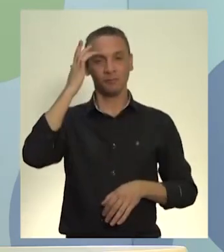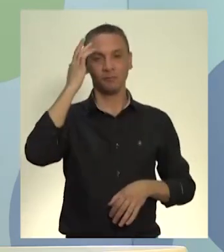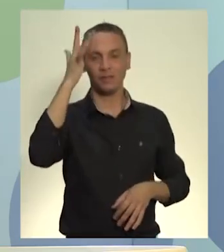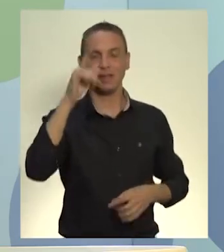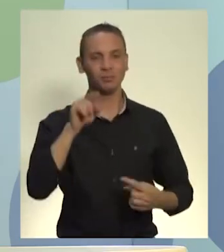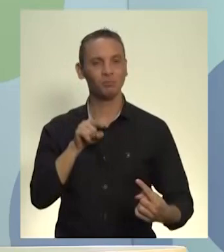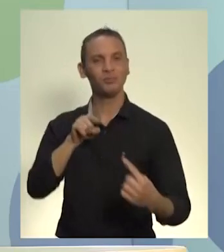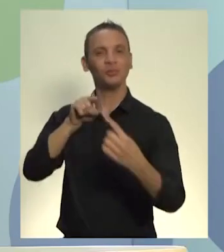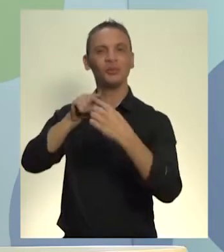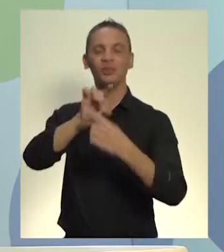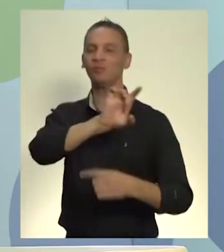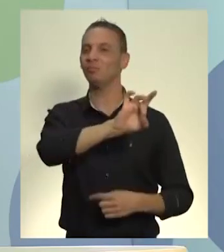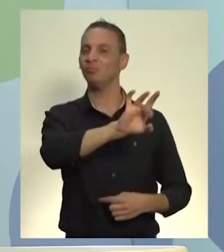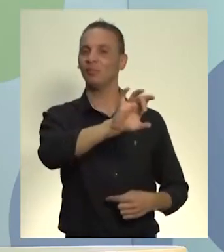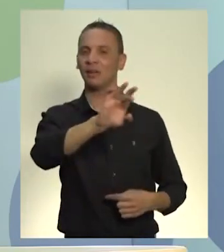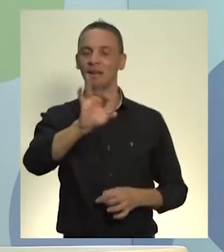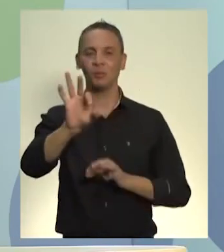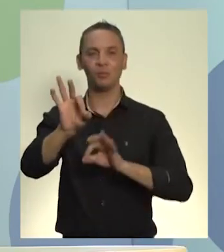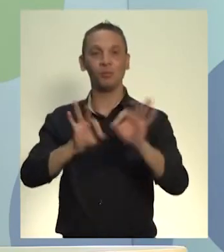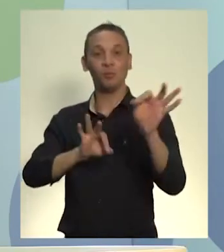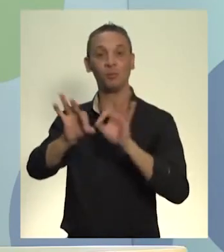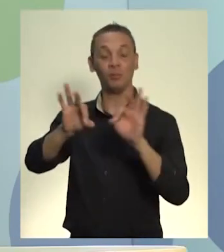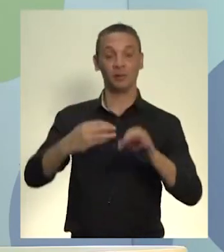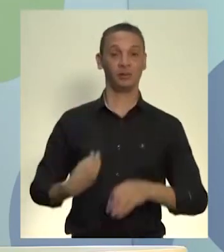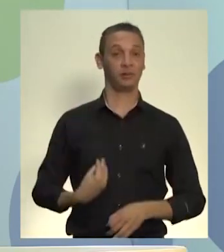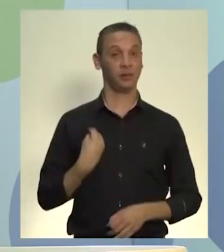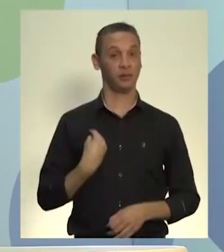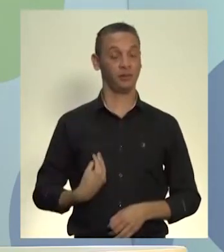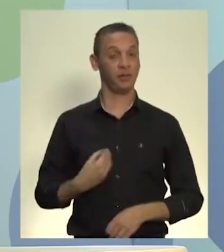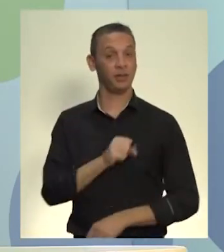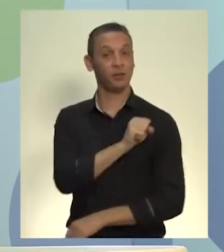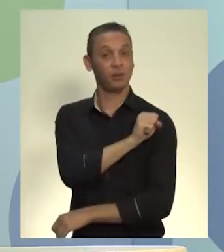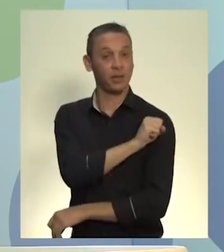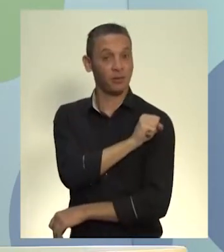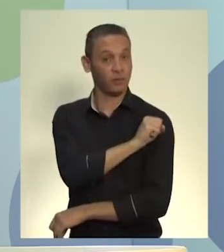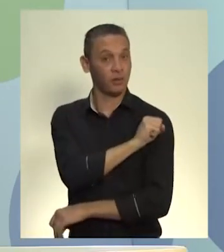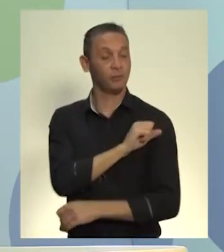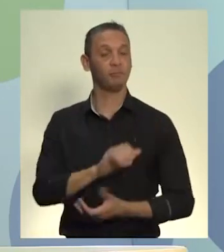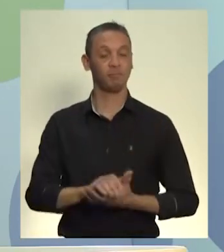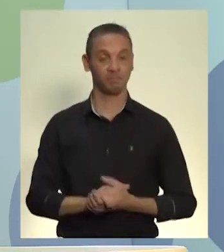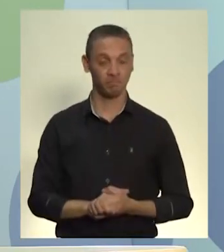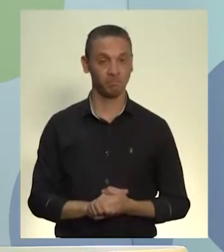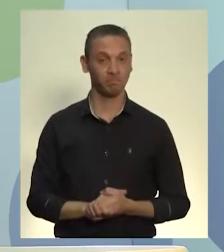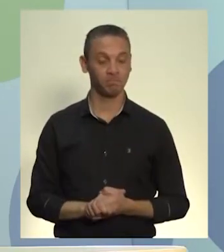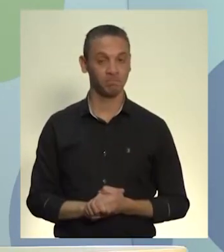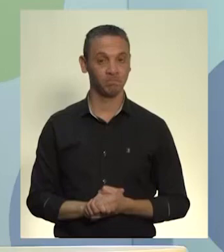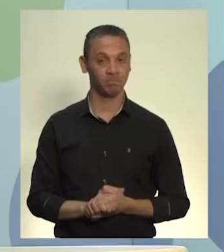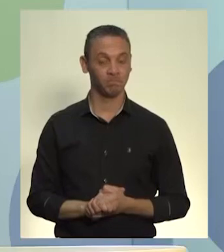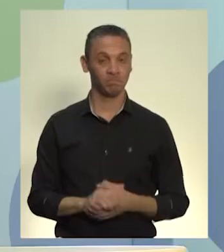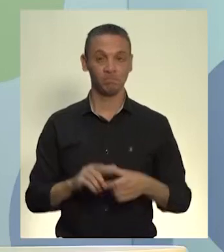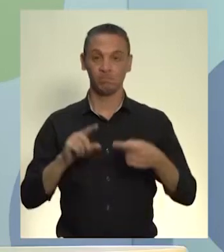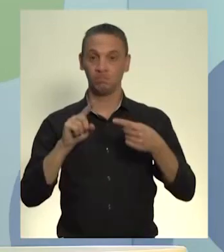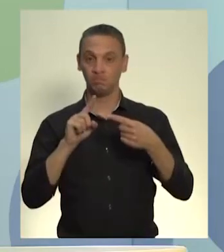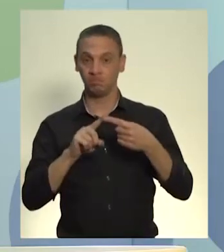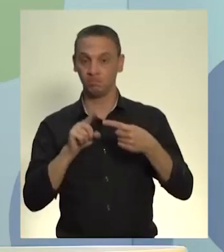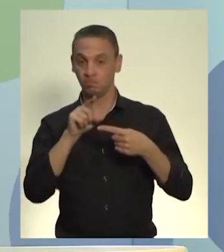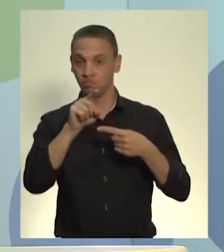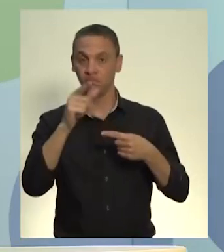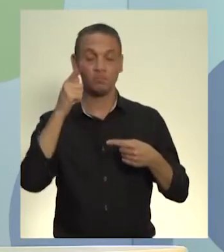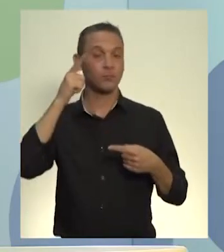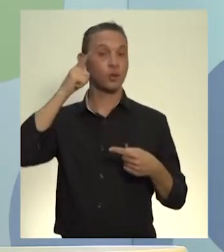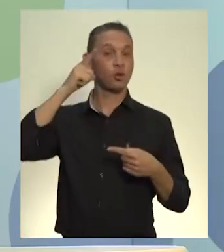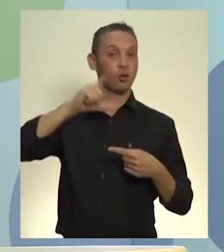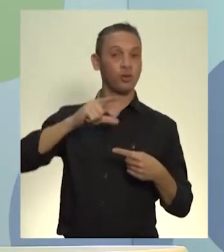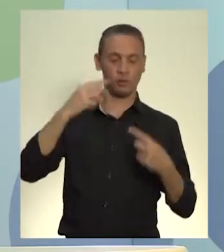objetivo para vocês planejarem o seu projeto de vida no 8º ano do ensino fundamental. Então, vamos lá. Primeiro, vocês